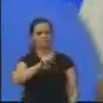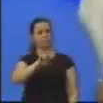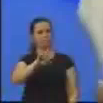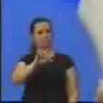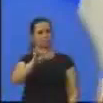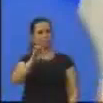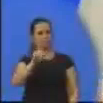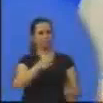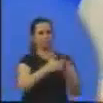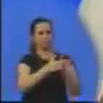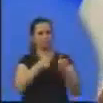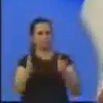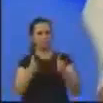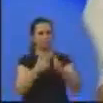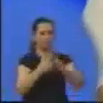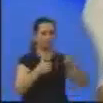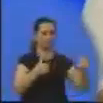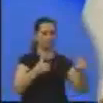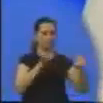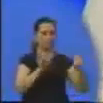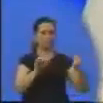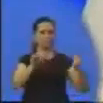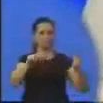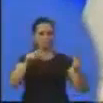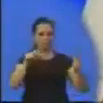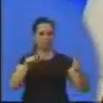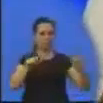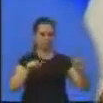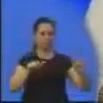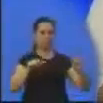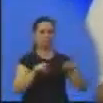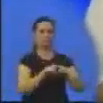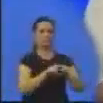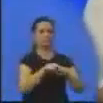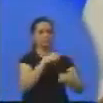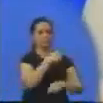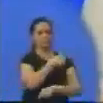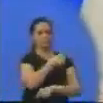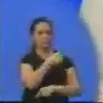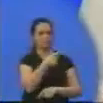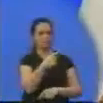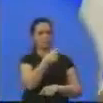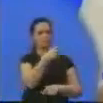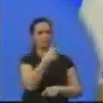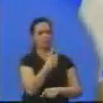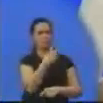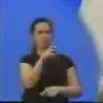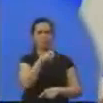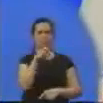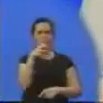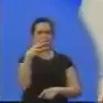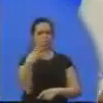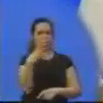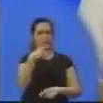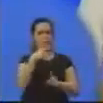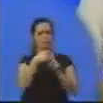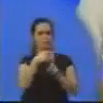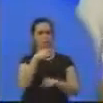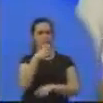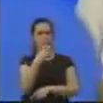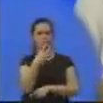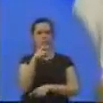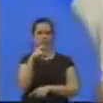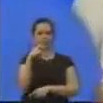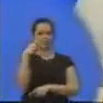igual a 2x ao cubo mais 3x² menos 12x menos 7 tem concavidade